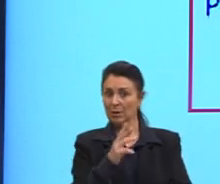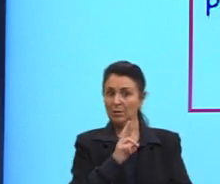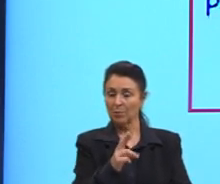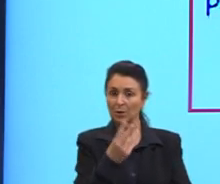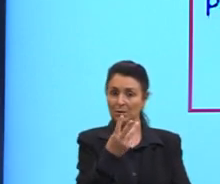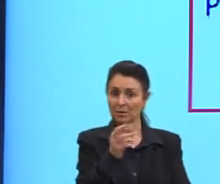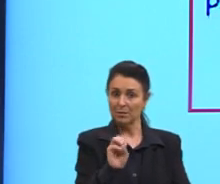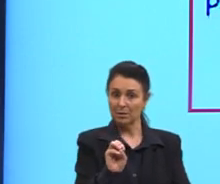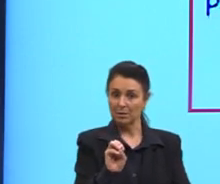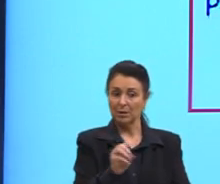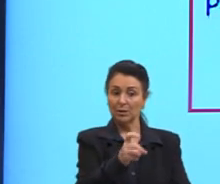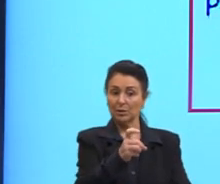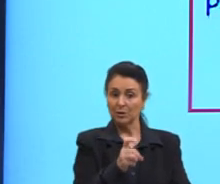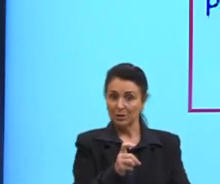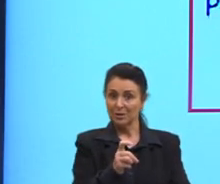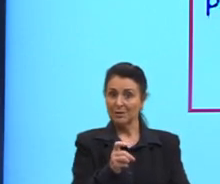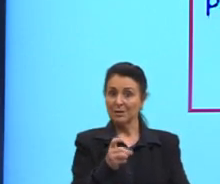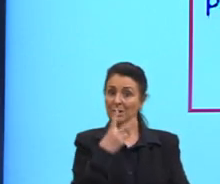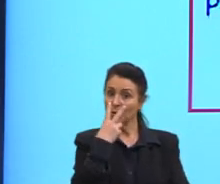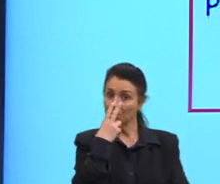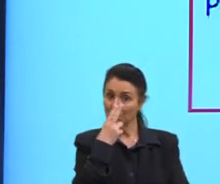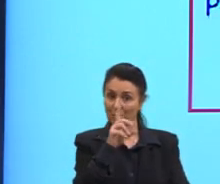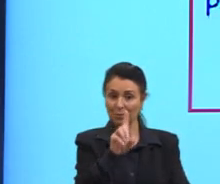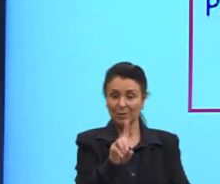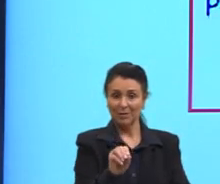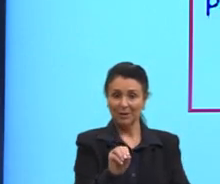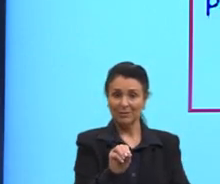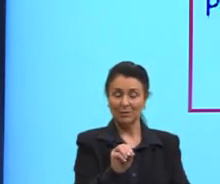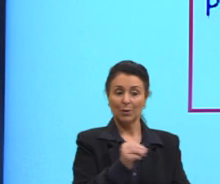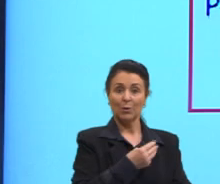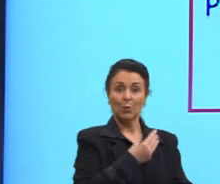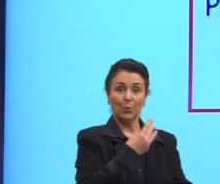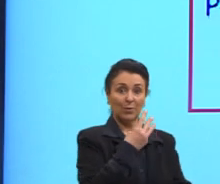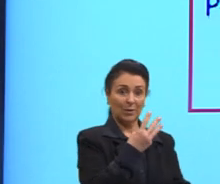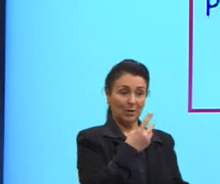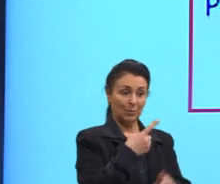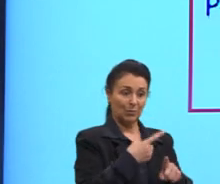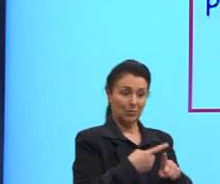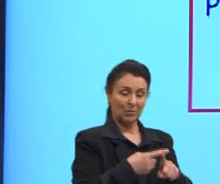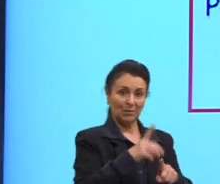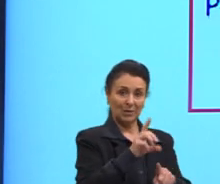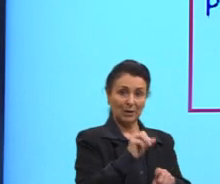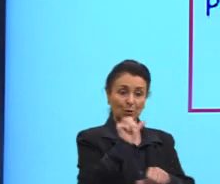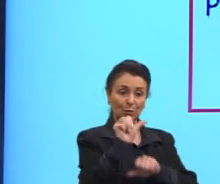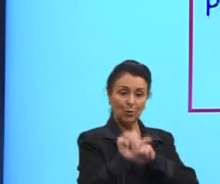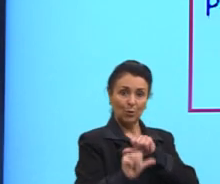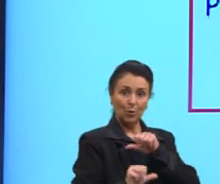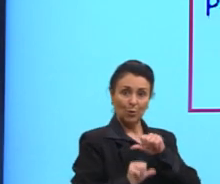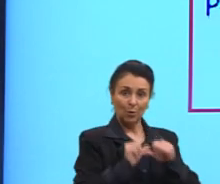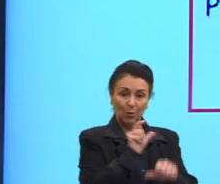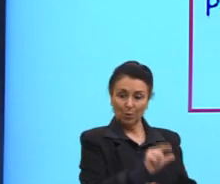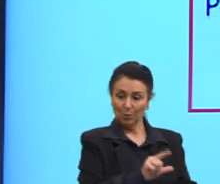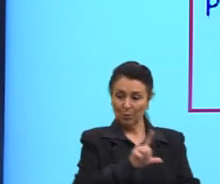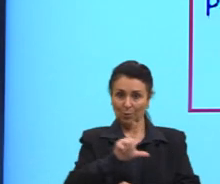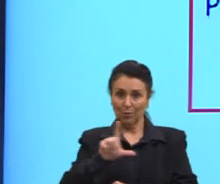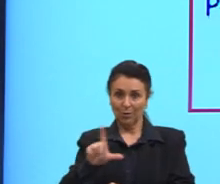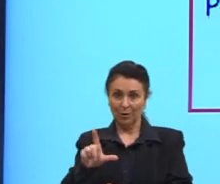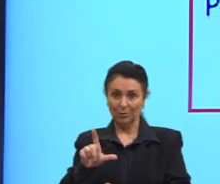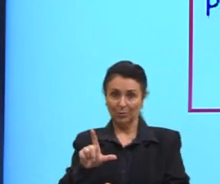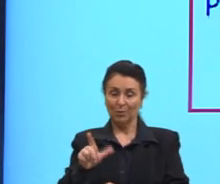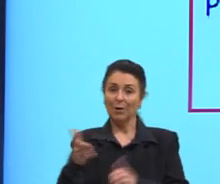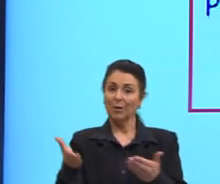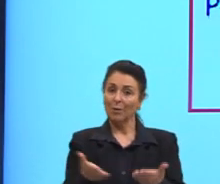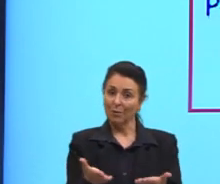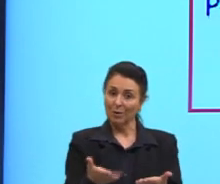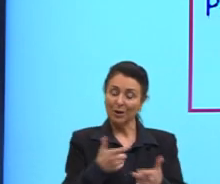10 porque esses três que está multiplicando o x passa para o outro lado da Igualdade dividindo